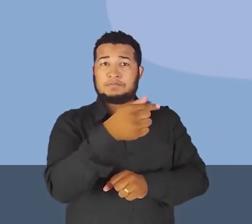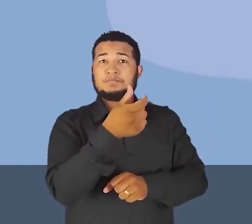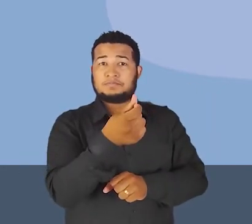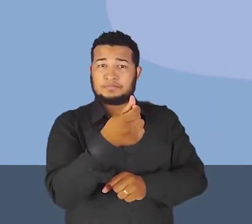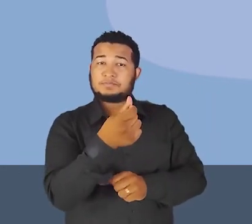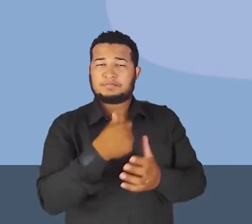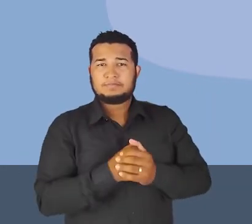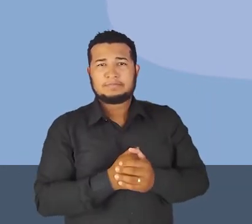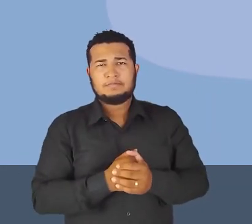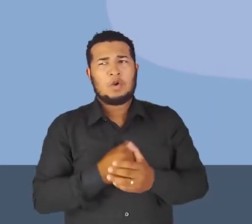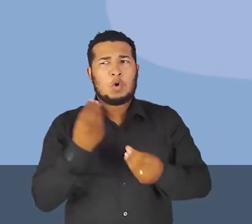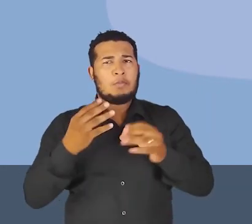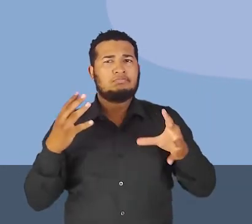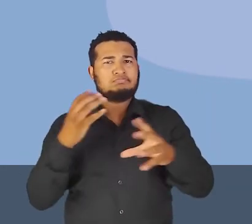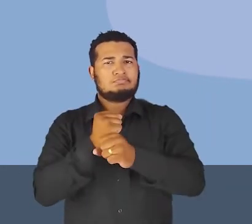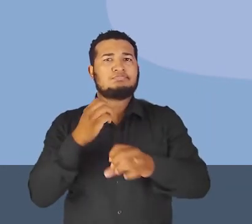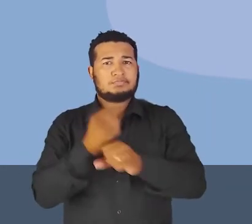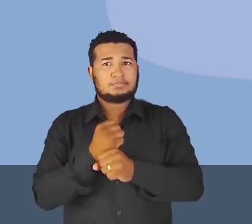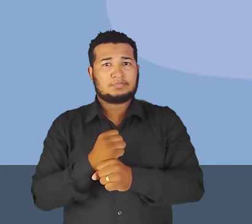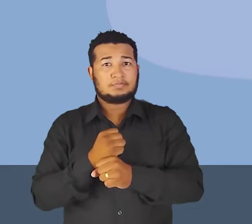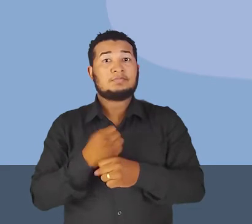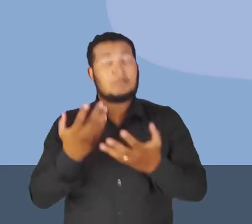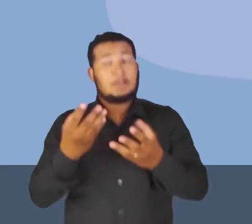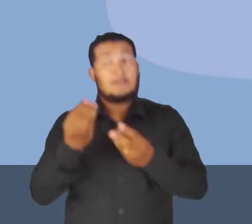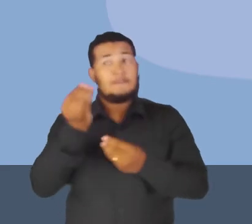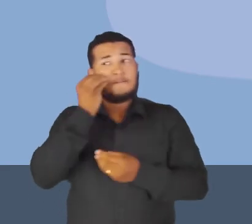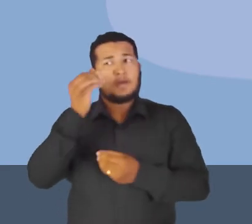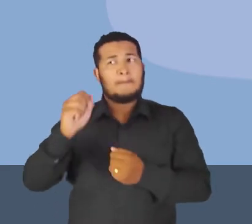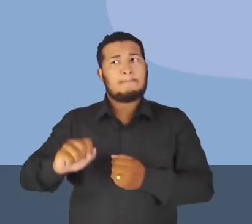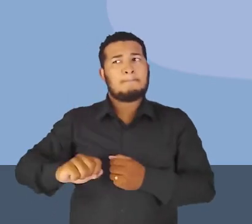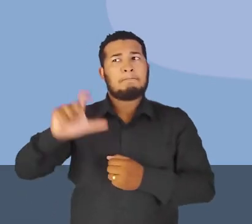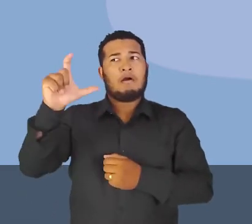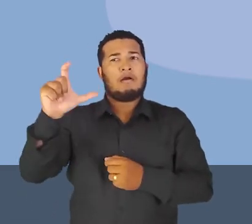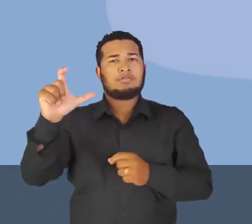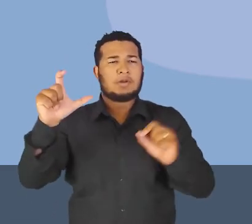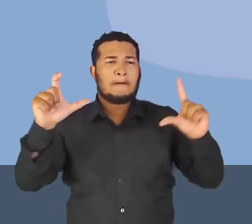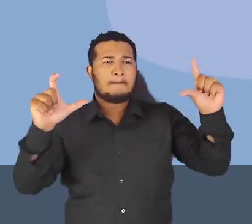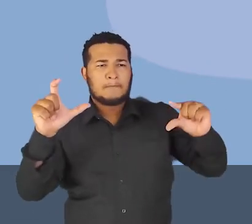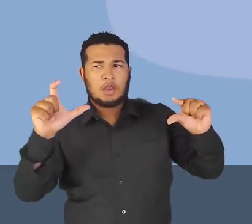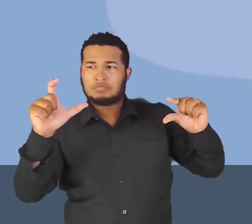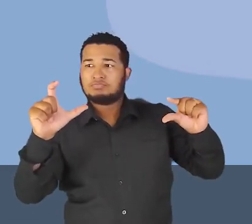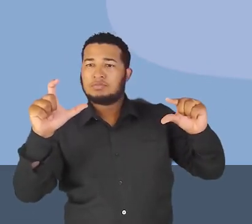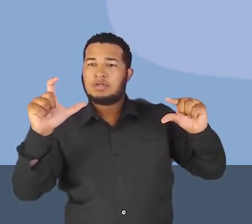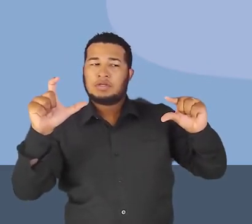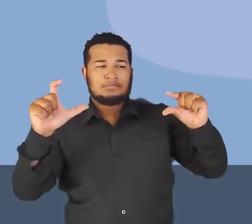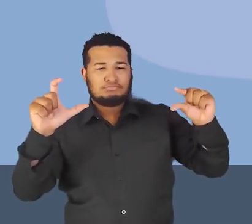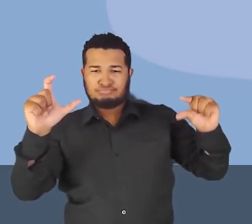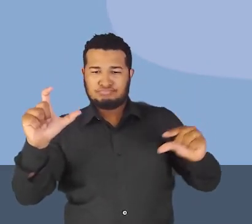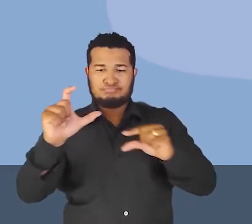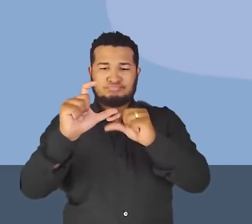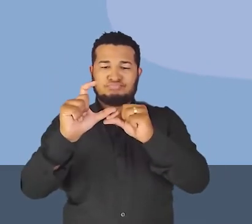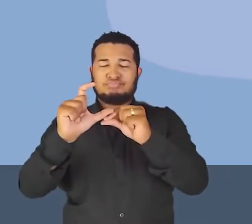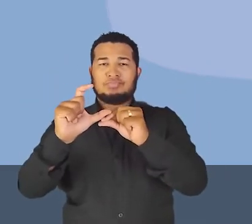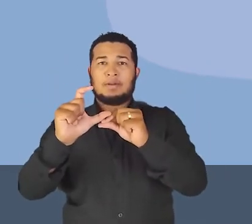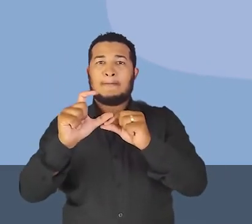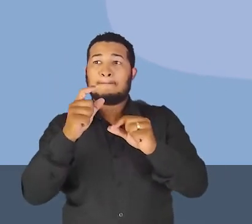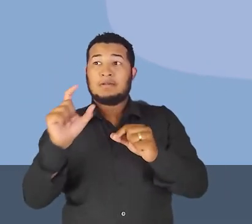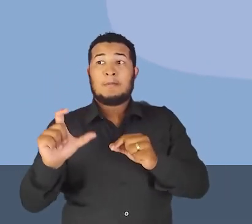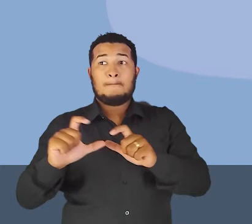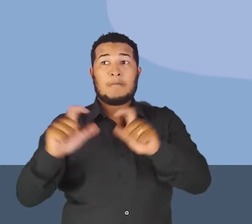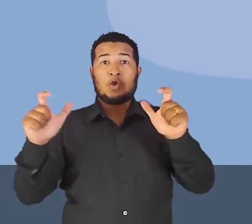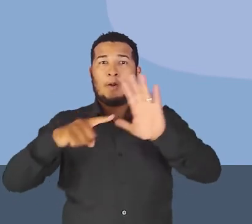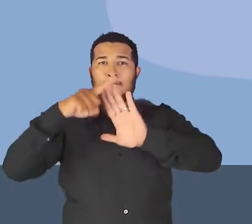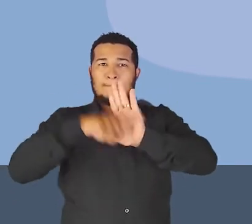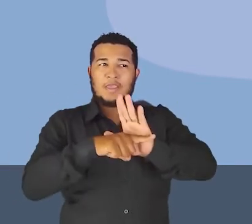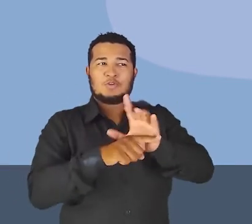A fórmula é a seguinte, a gente pega o maior potencial e subtrai do menor potencial. Quando eu faço isso, o que eu vou